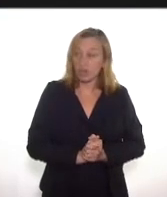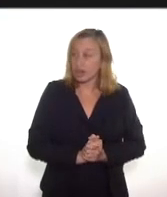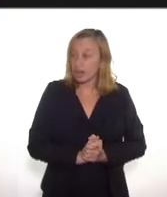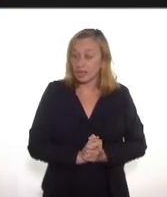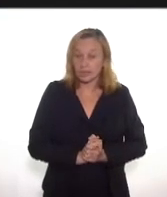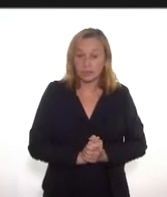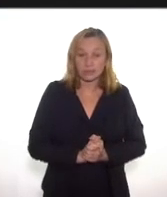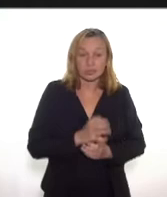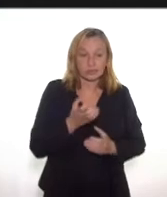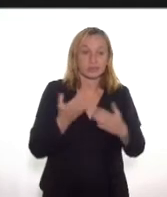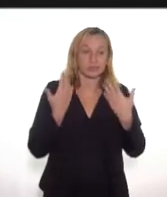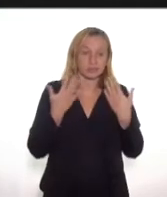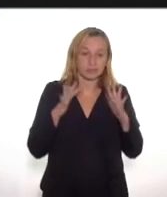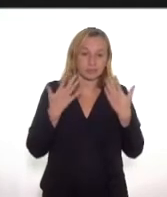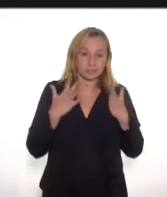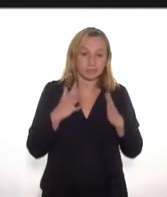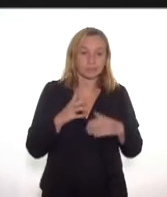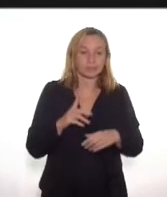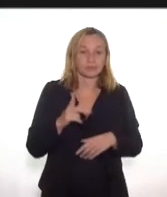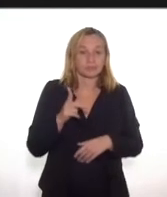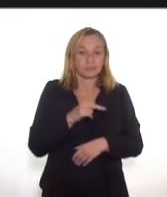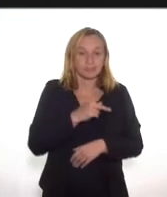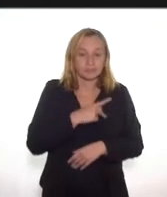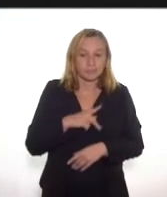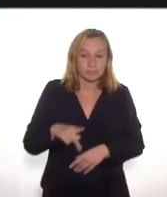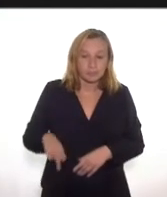Eu quero parabenizar o presidente.